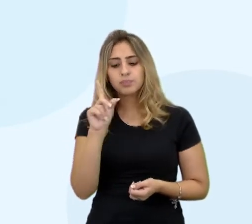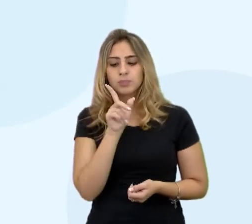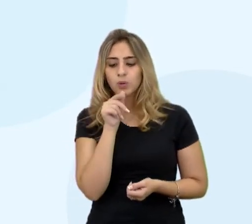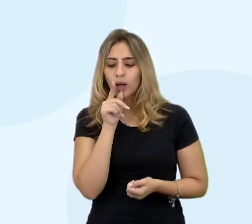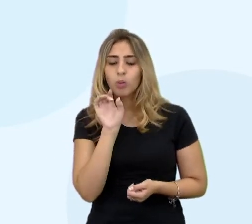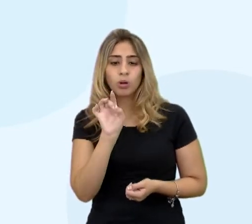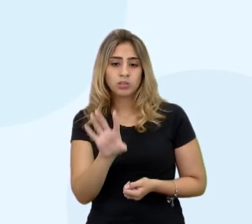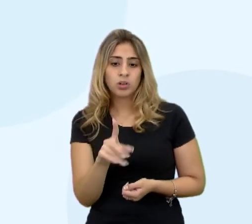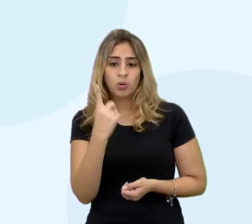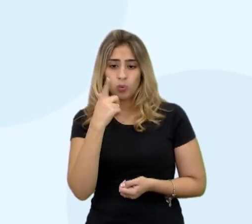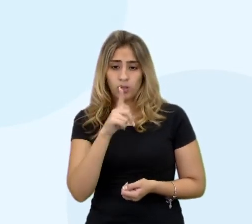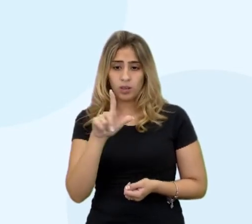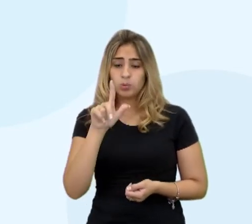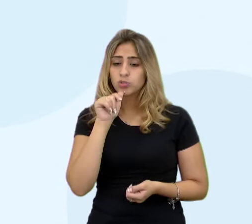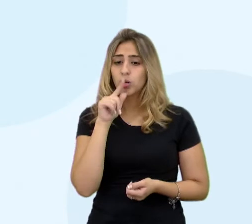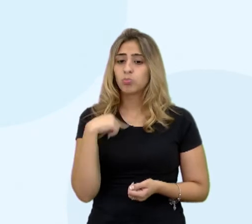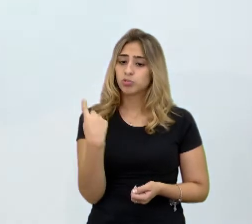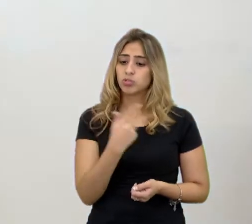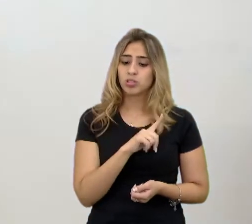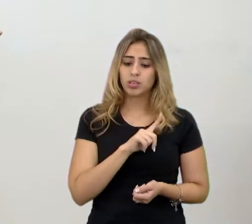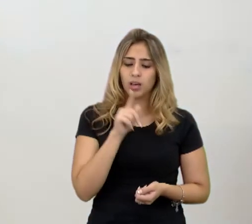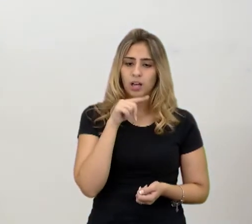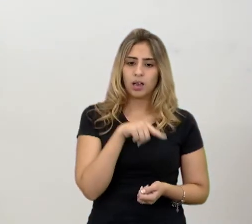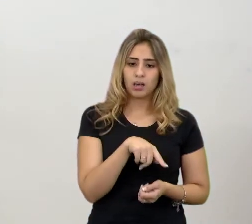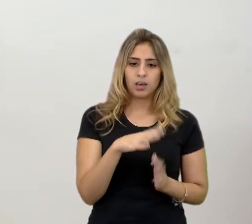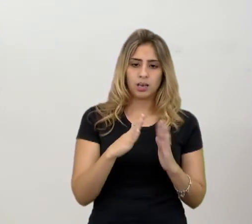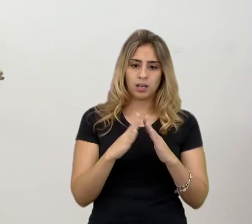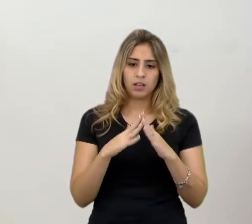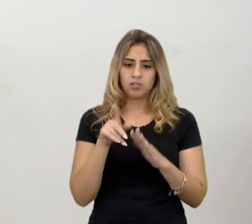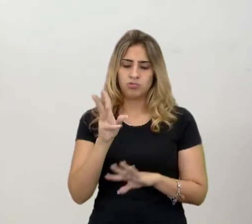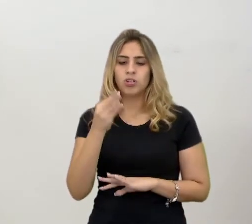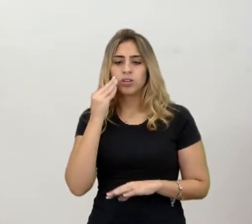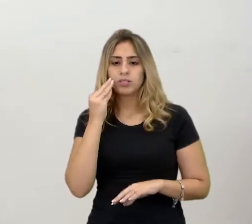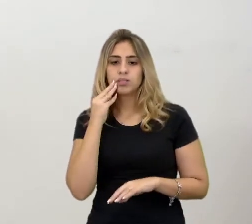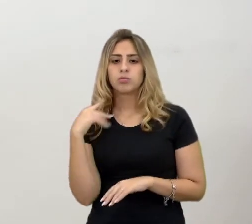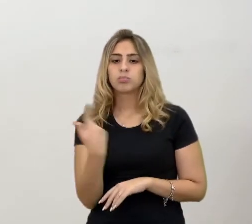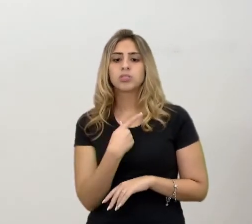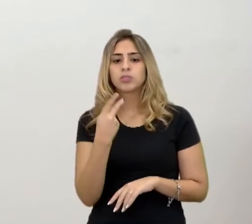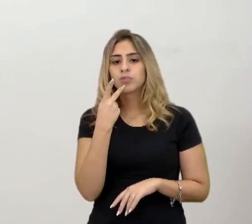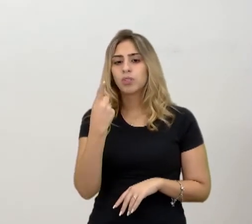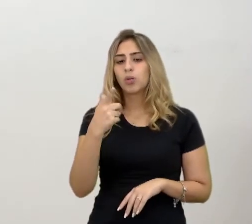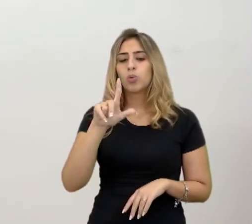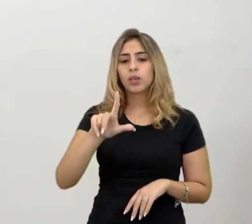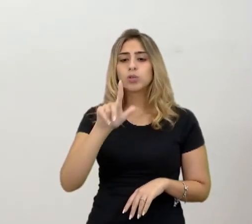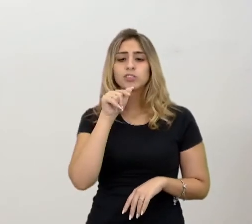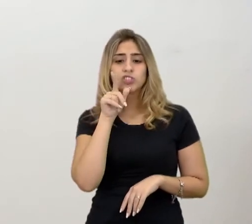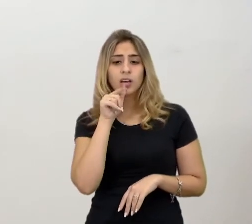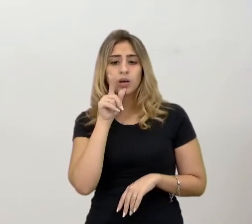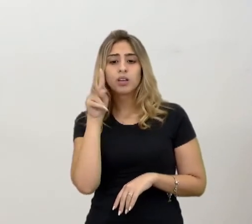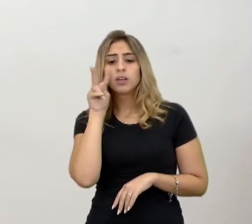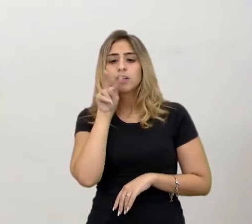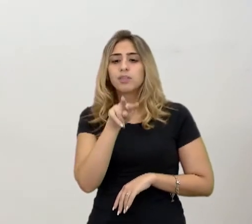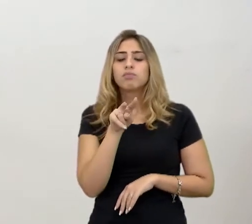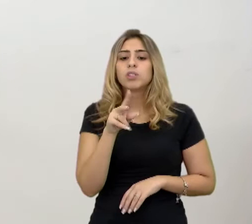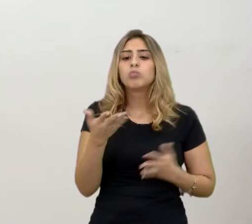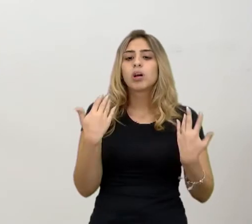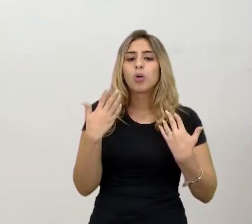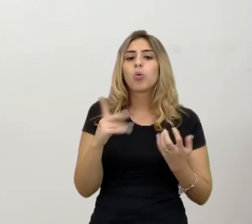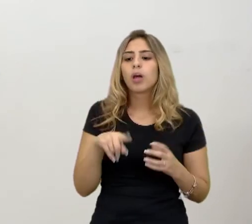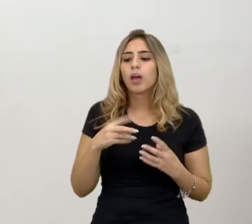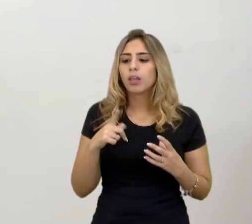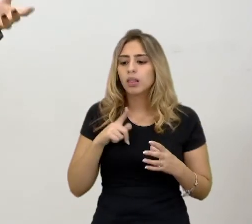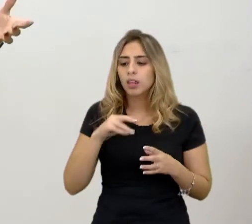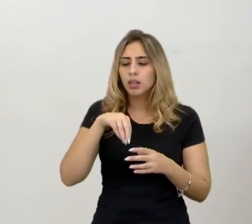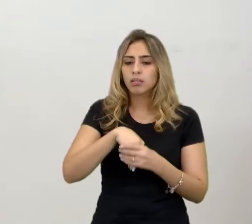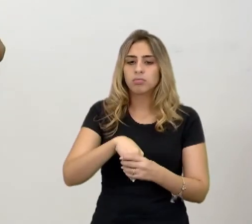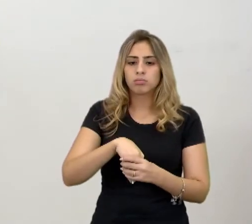1 litro de água, que é o que a gente tem em casa. A gente já tem essa experiência. Nós vamos falar de 1 litro só de água e ver quanto calor é oferecido.